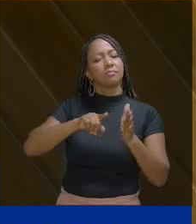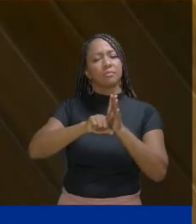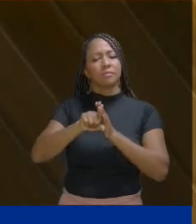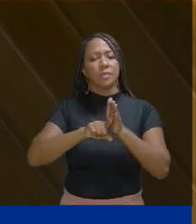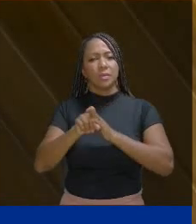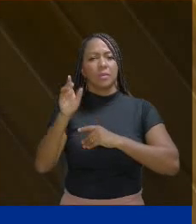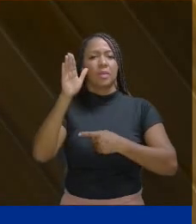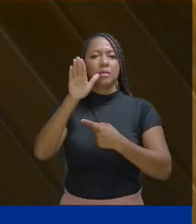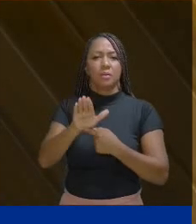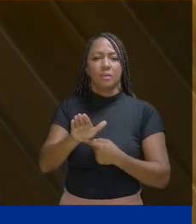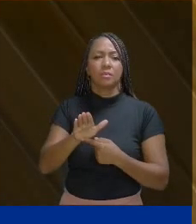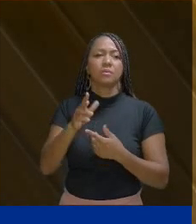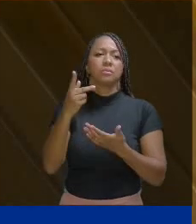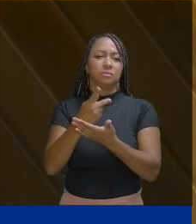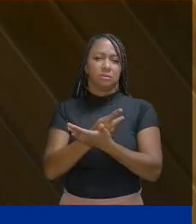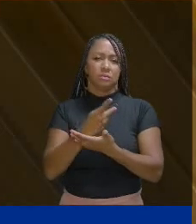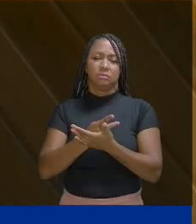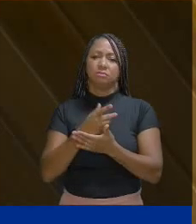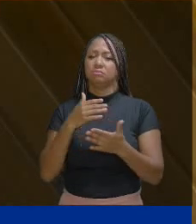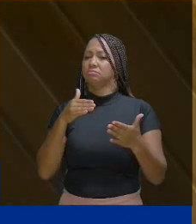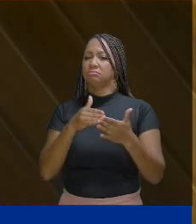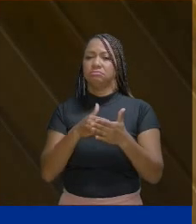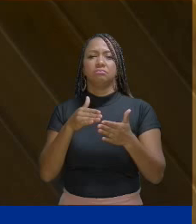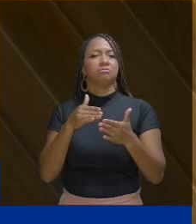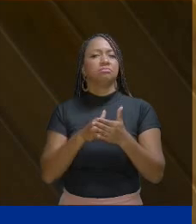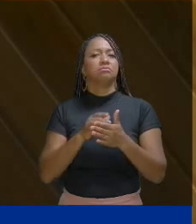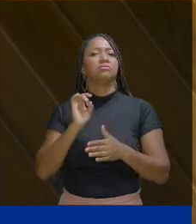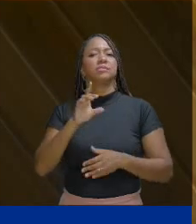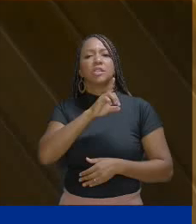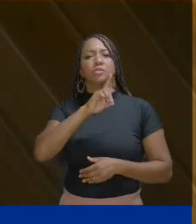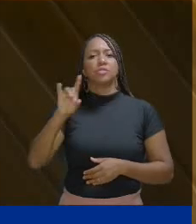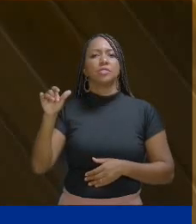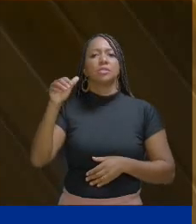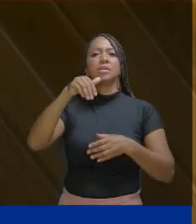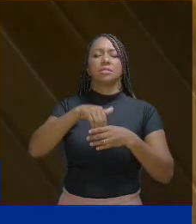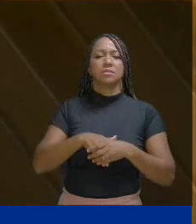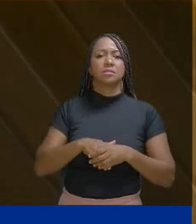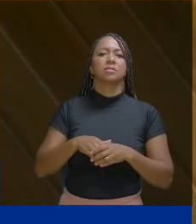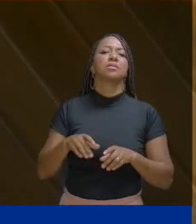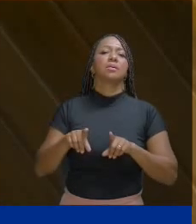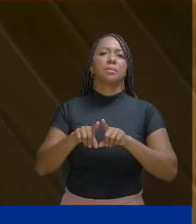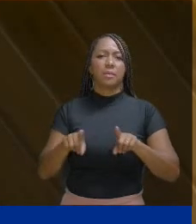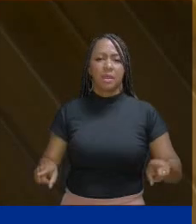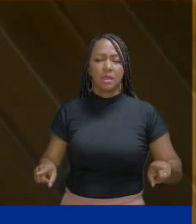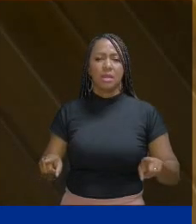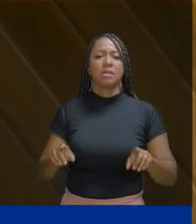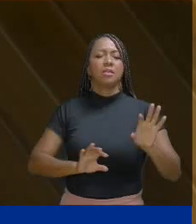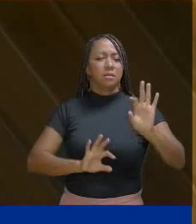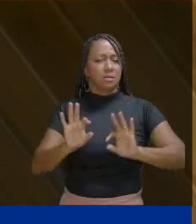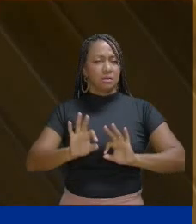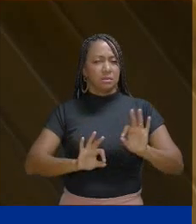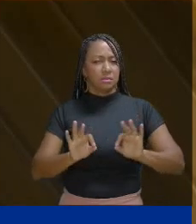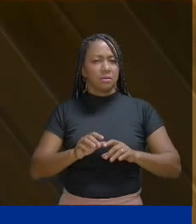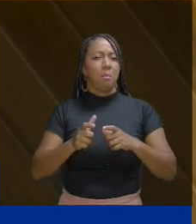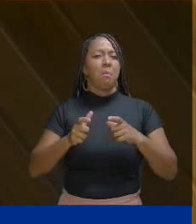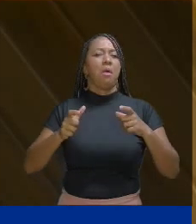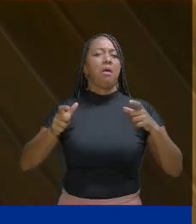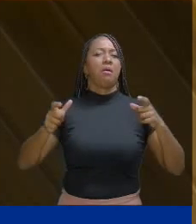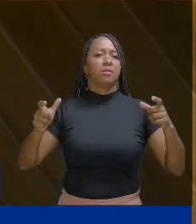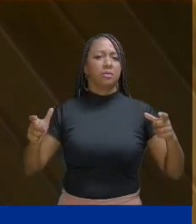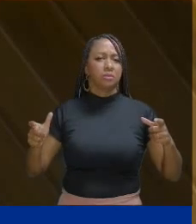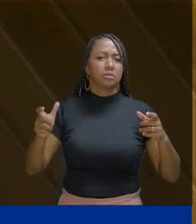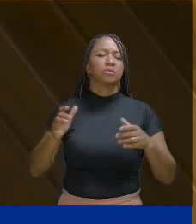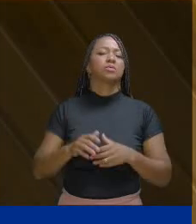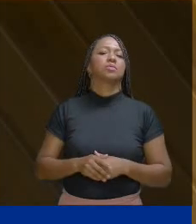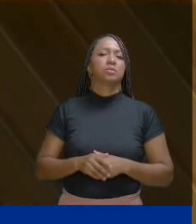analisadas indicavam que a prática não se limitava ao dia da eleição, mas era parte de um esquema maior, voltado